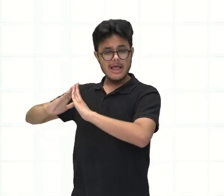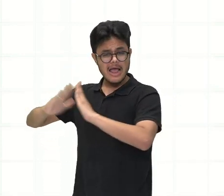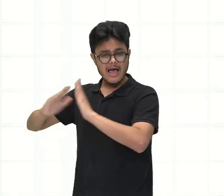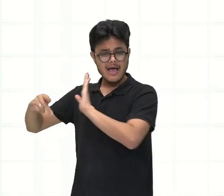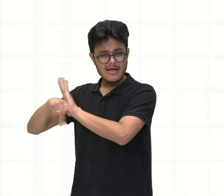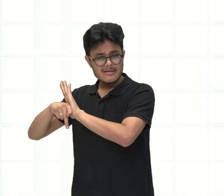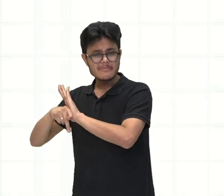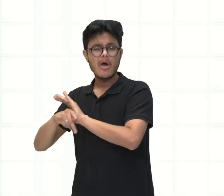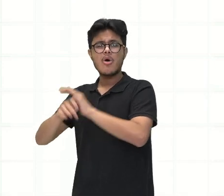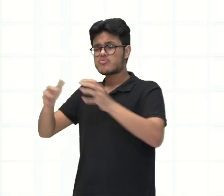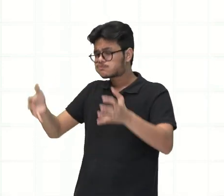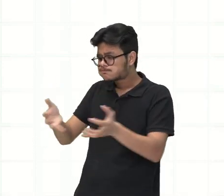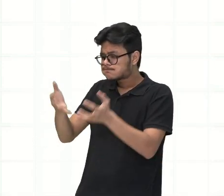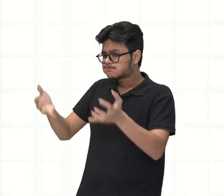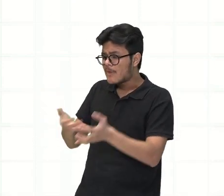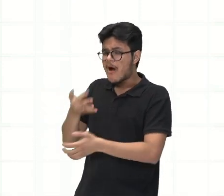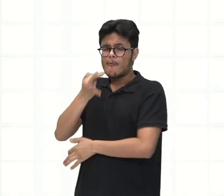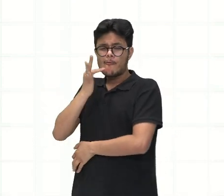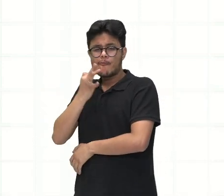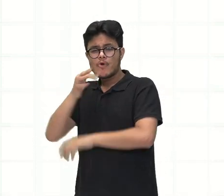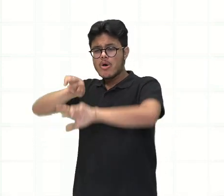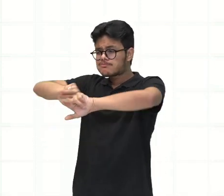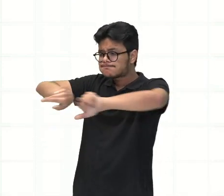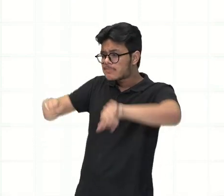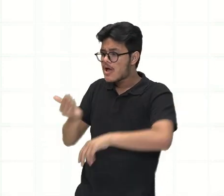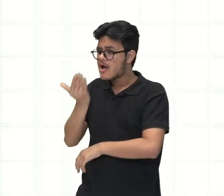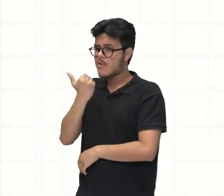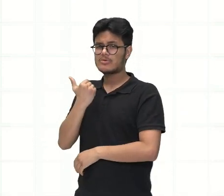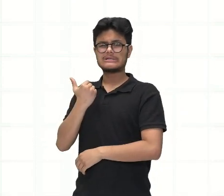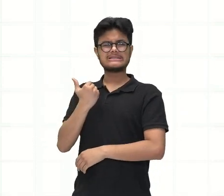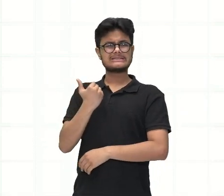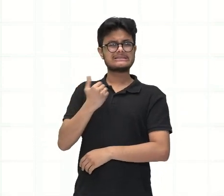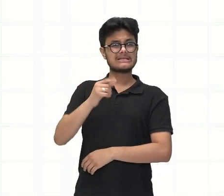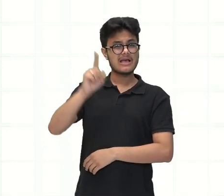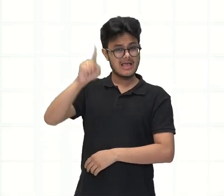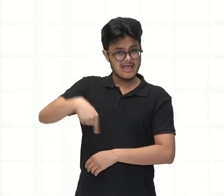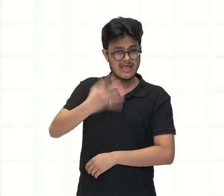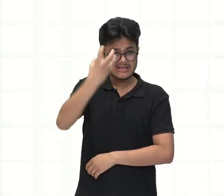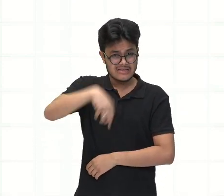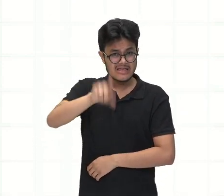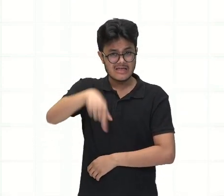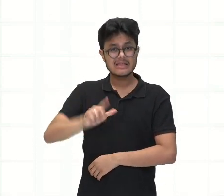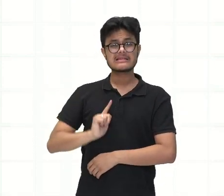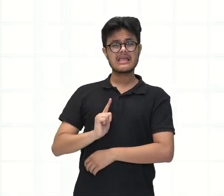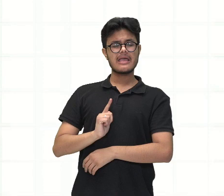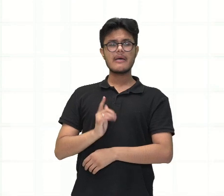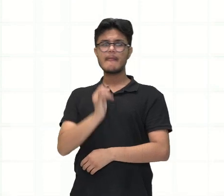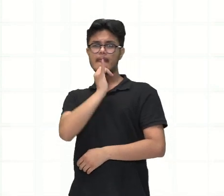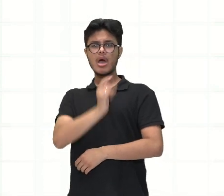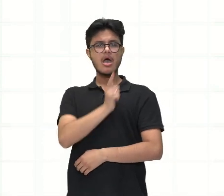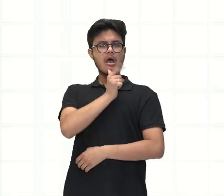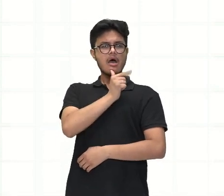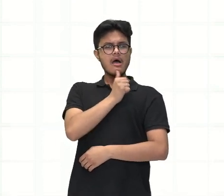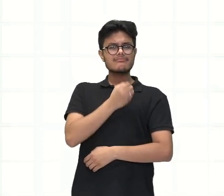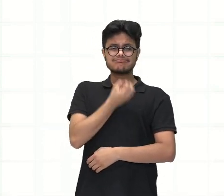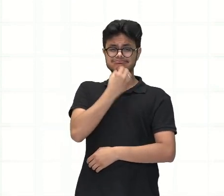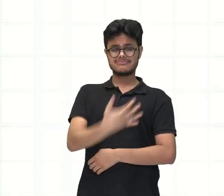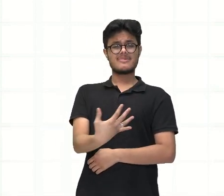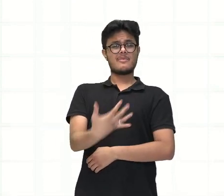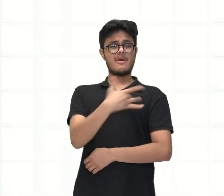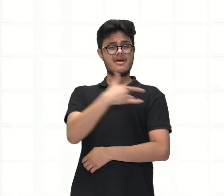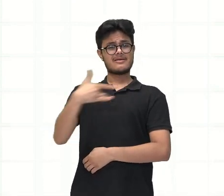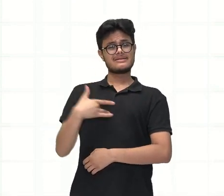uma alface, uma fruta, você tem uma água que com qualidade para